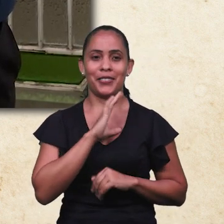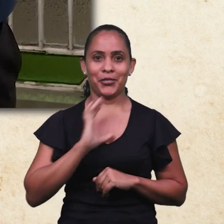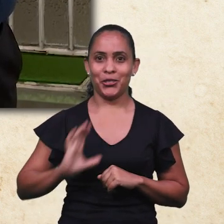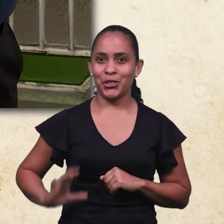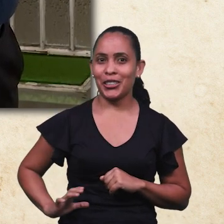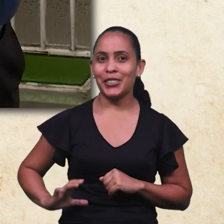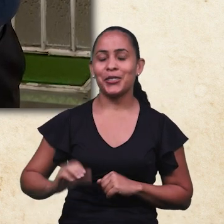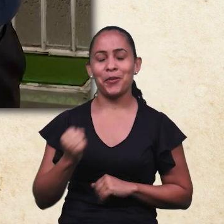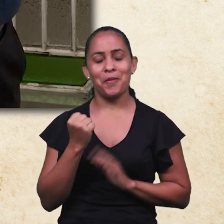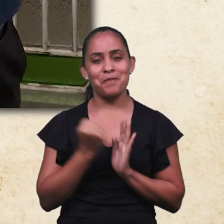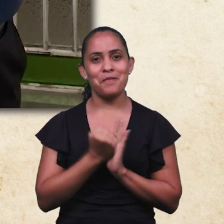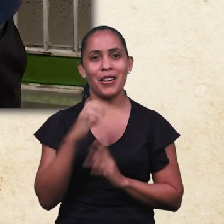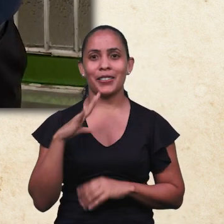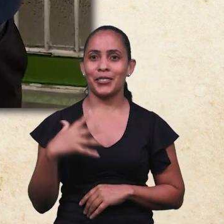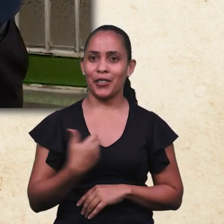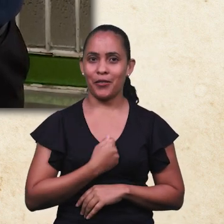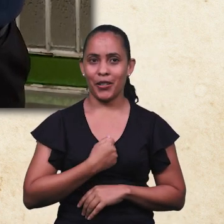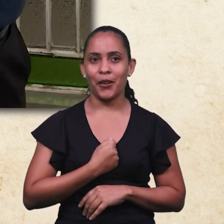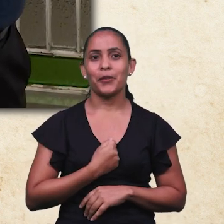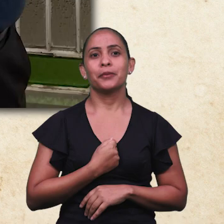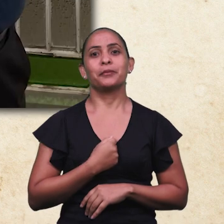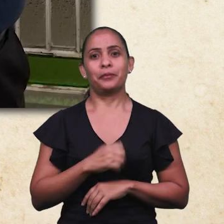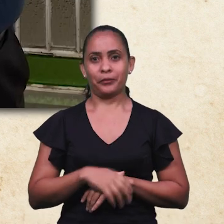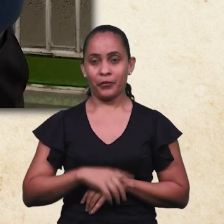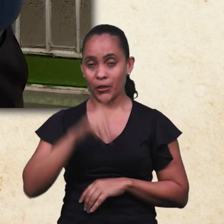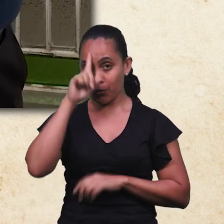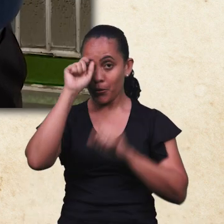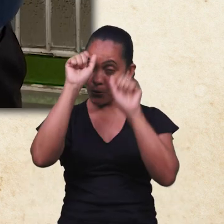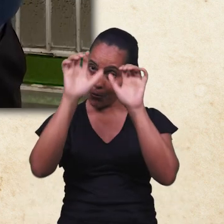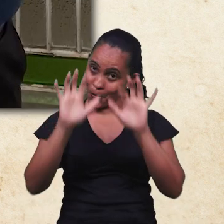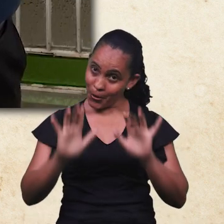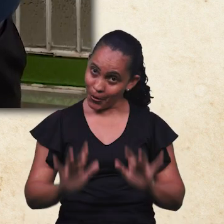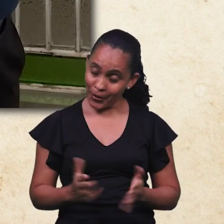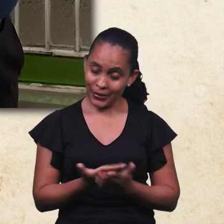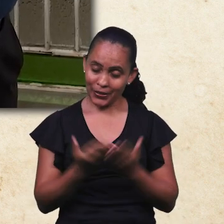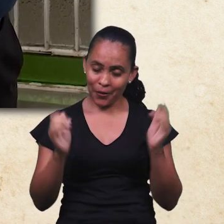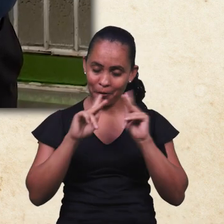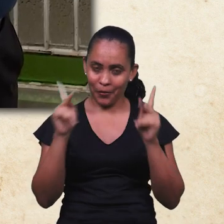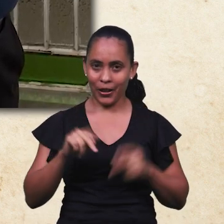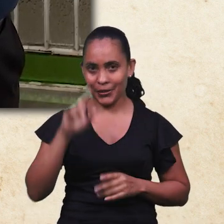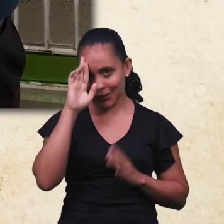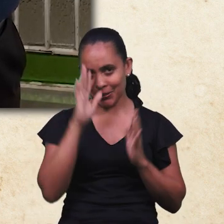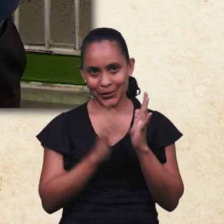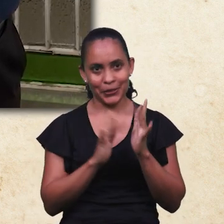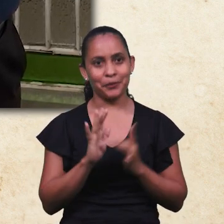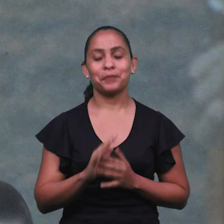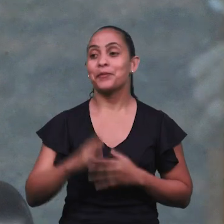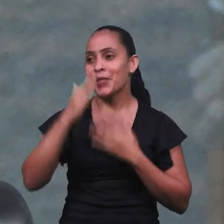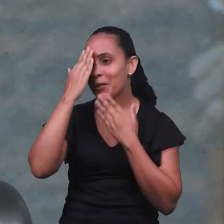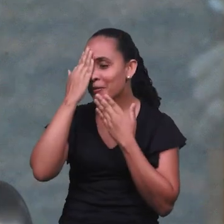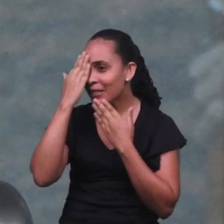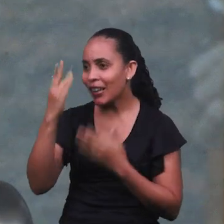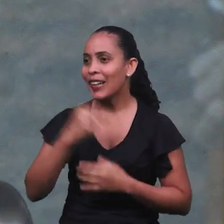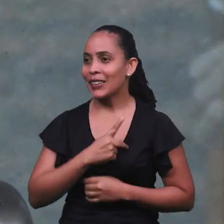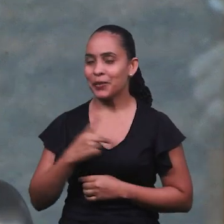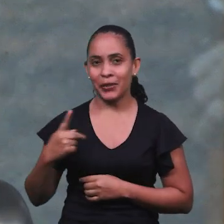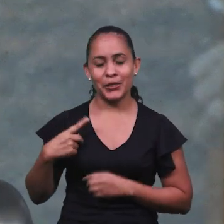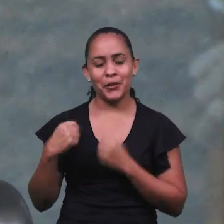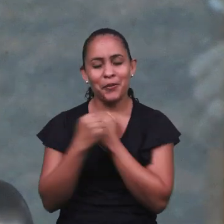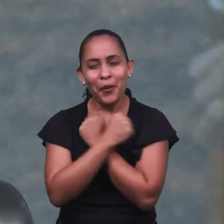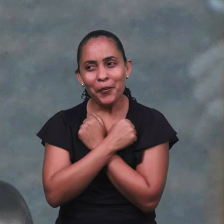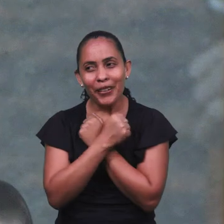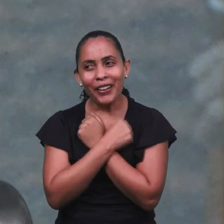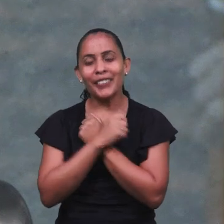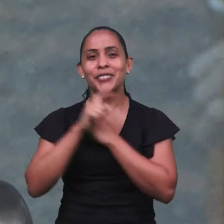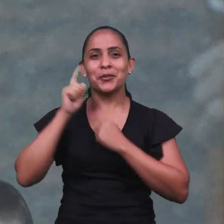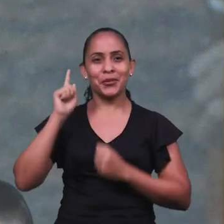Cristo, a marca do Salvador. Que o Senhor te dê uma grande bênção. A paz do Senhor Jesus. Obrigado, Adriano. A paz do Senhor